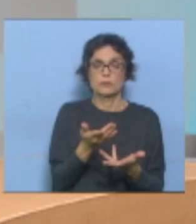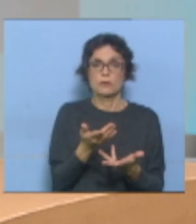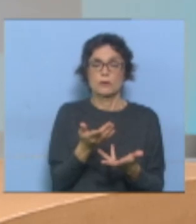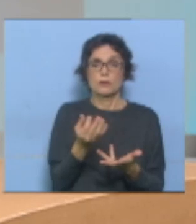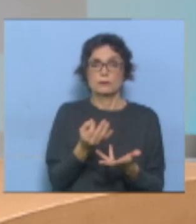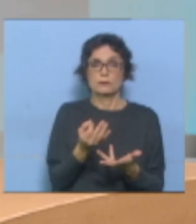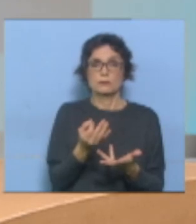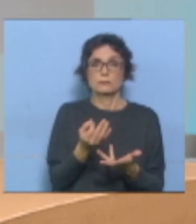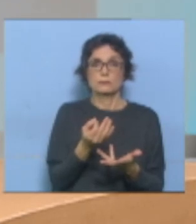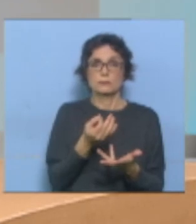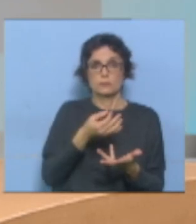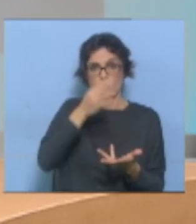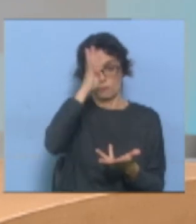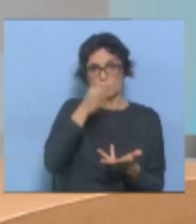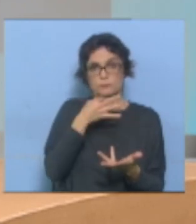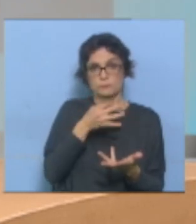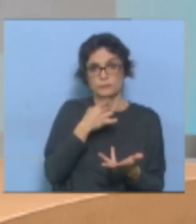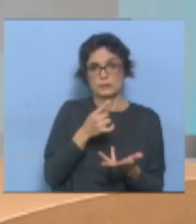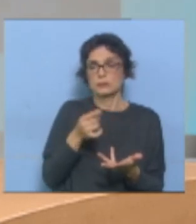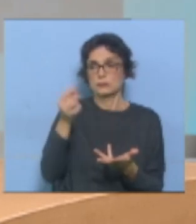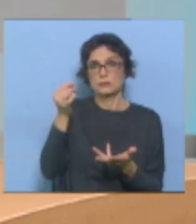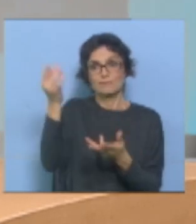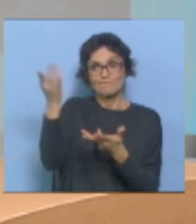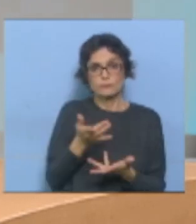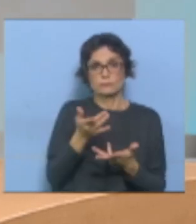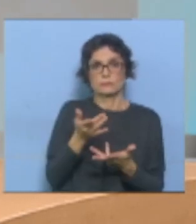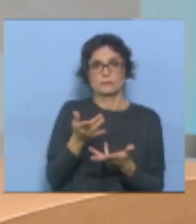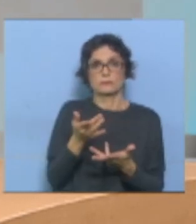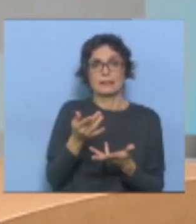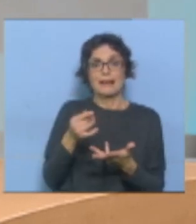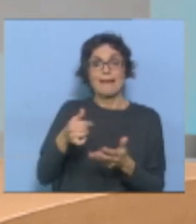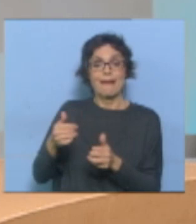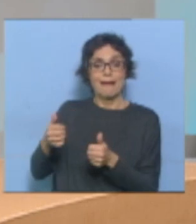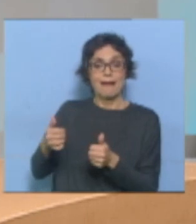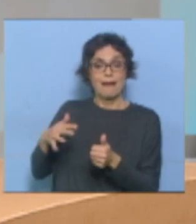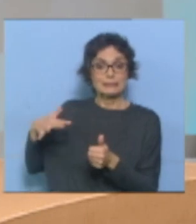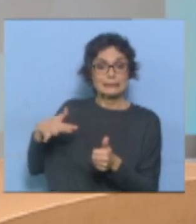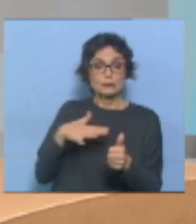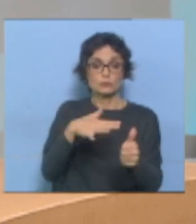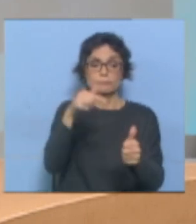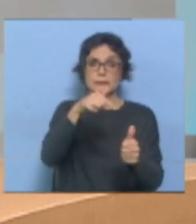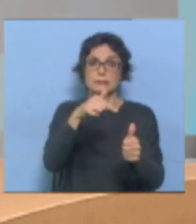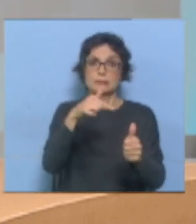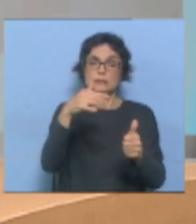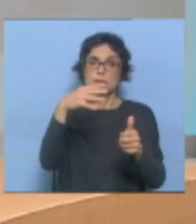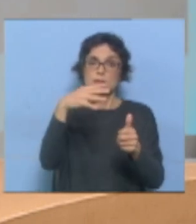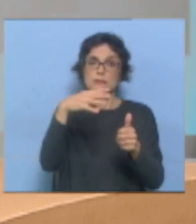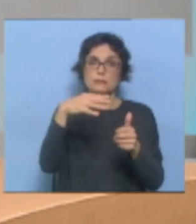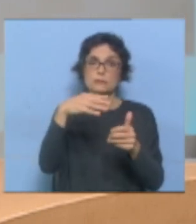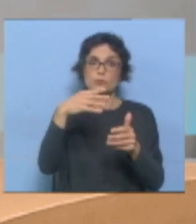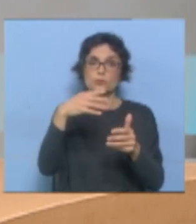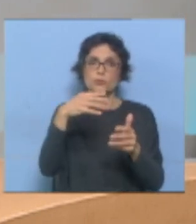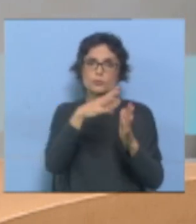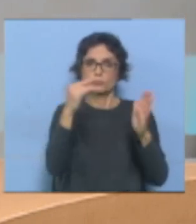mestre, utilizar a expressão. Portanto, os discípulos seguem o mestre, o que quer dizer, e diz que